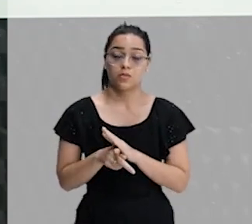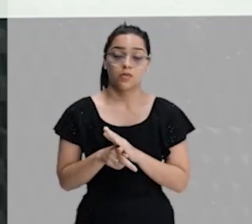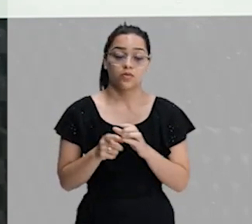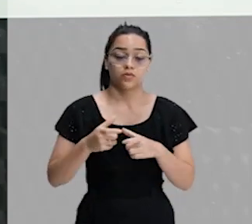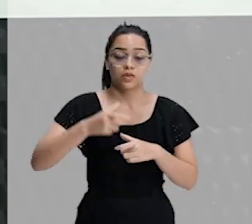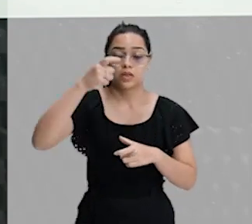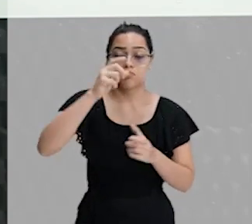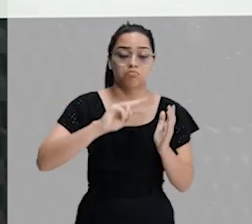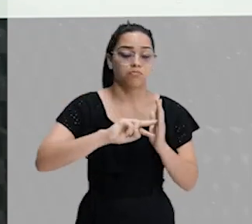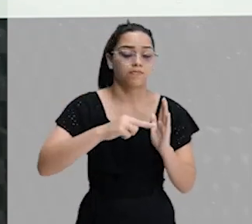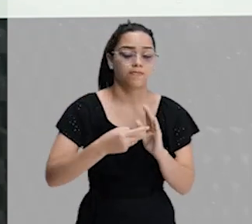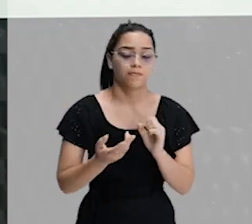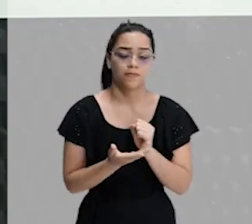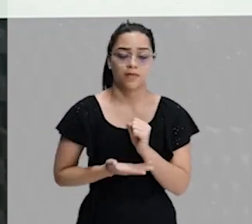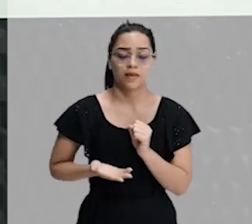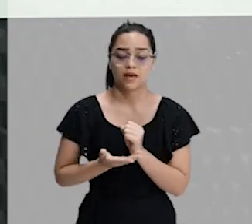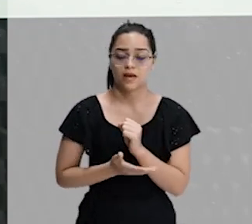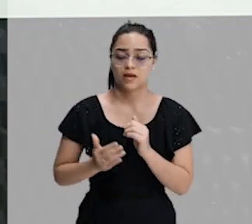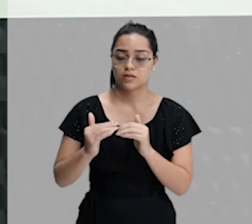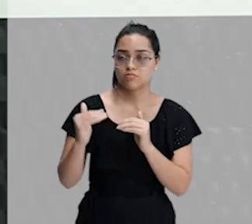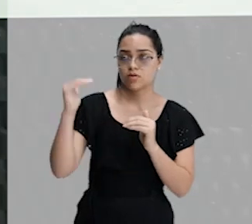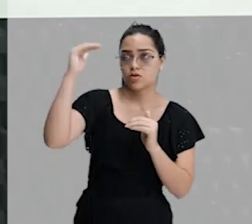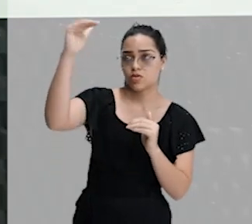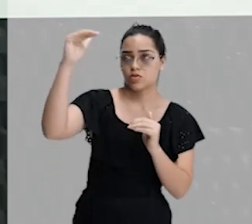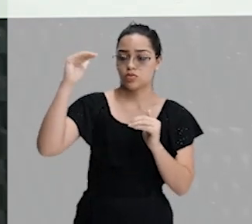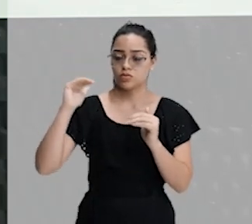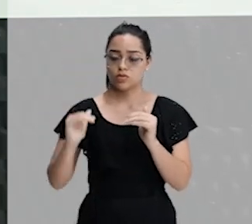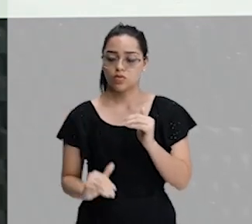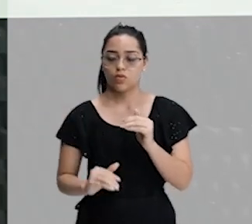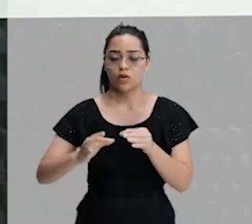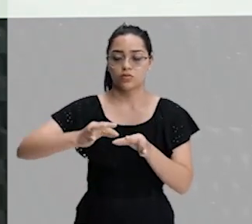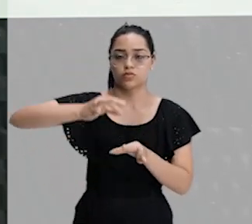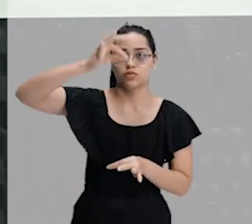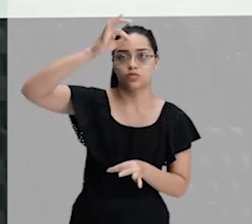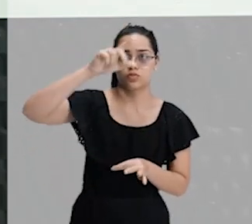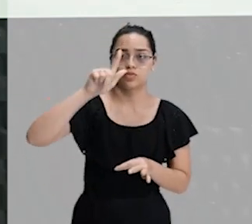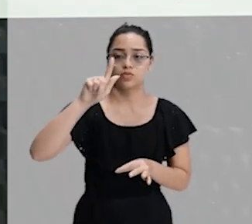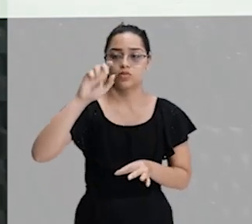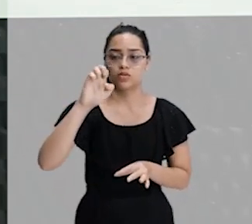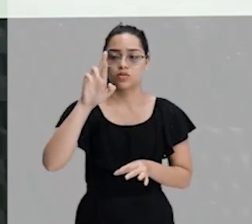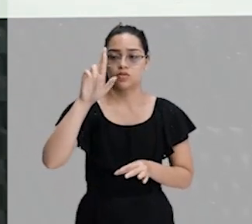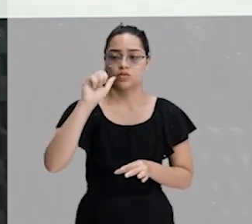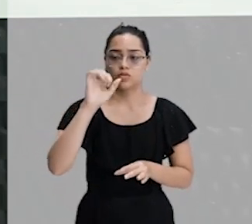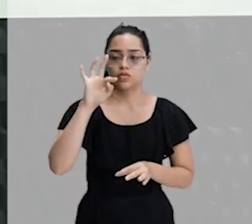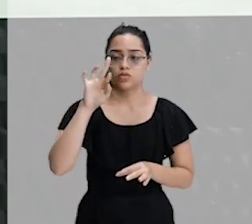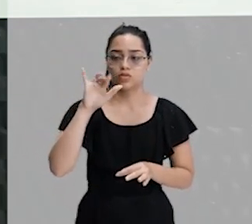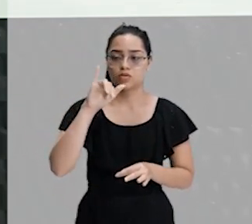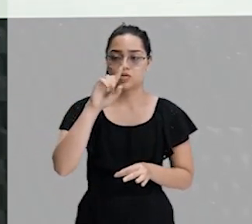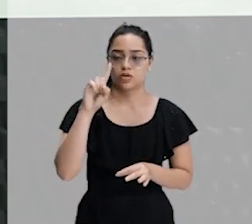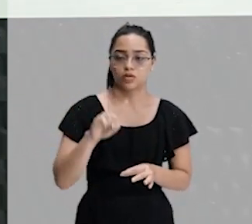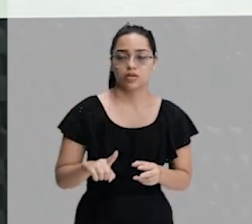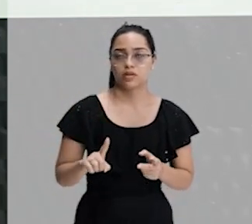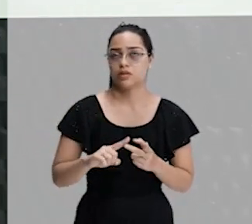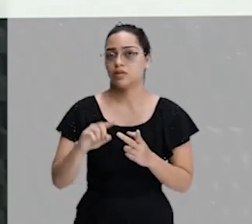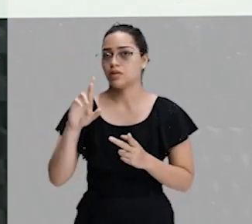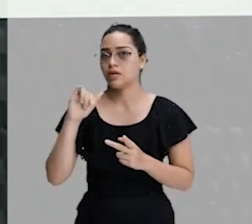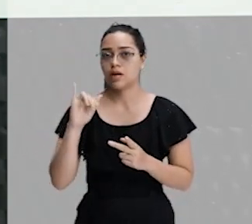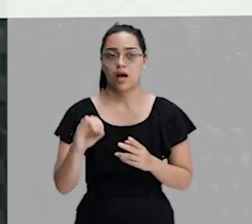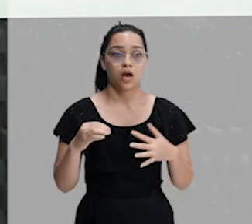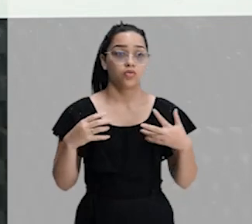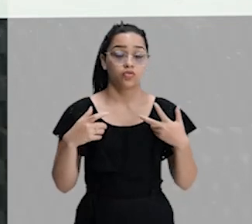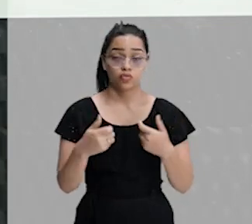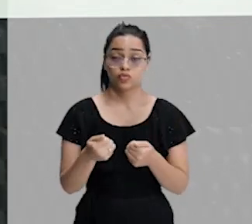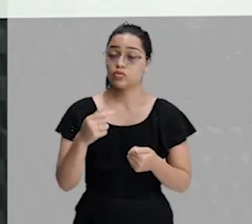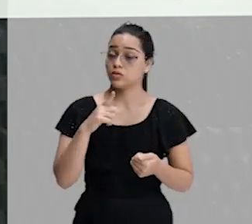uma base inferior, base superior, altura, geratriz, raio, tá? Todos os elementos